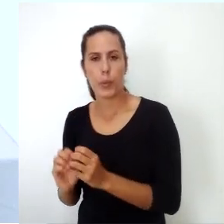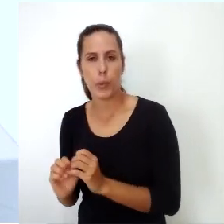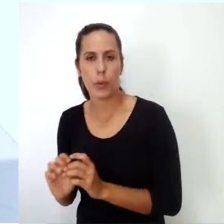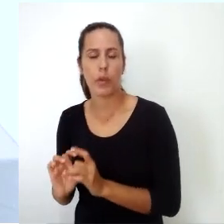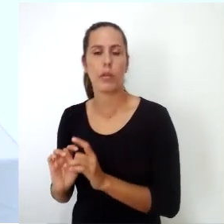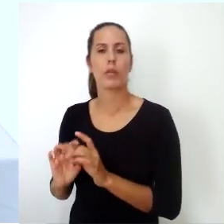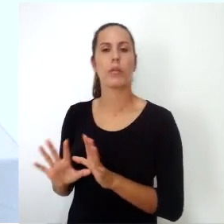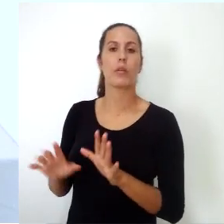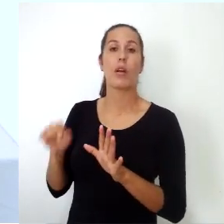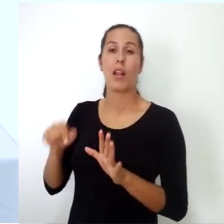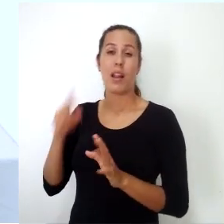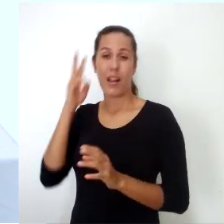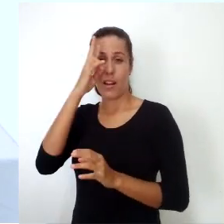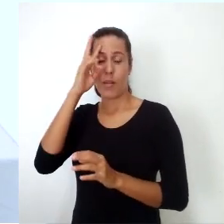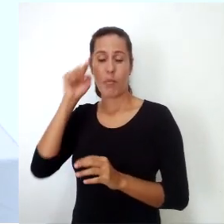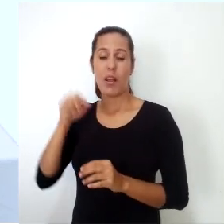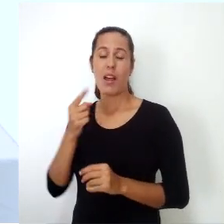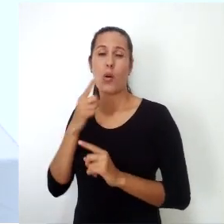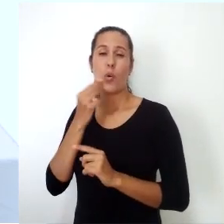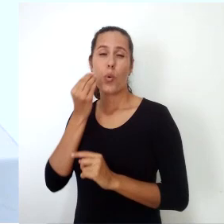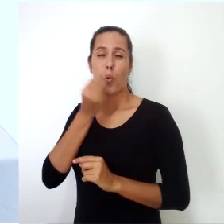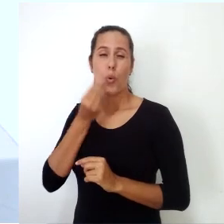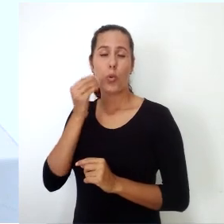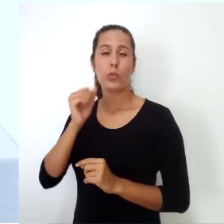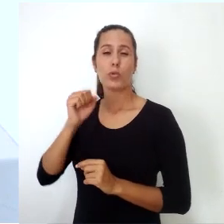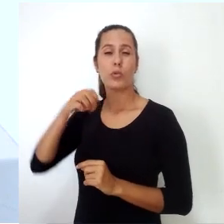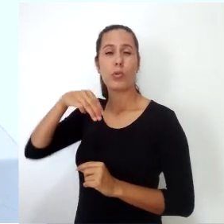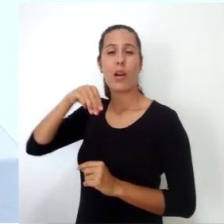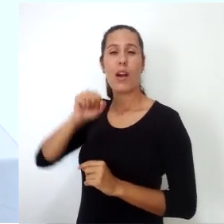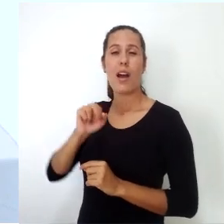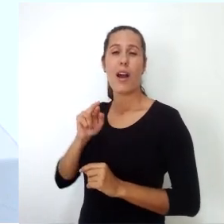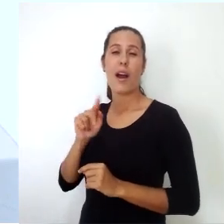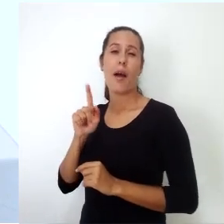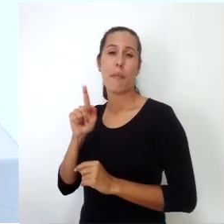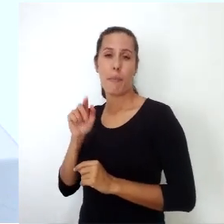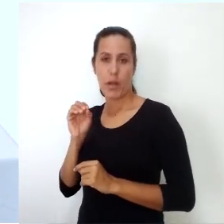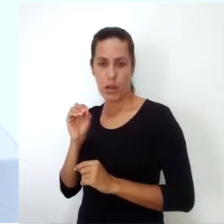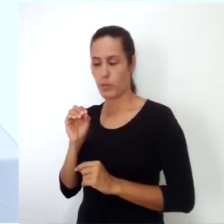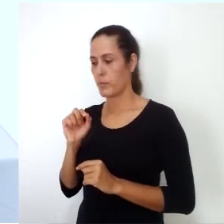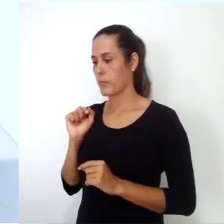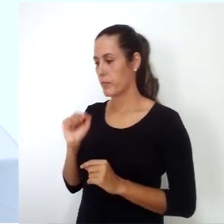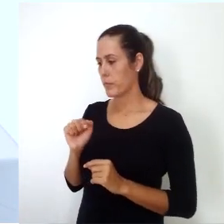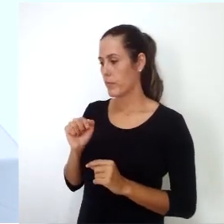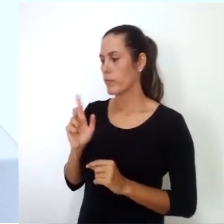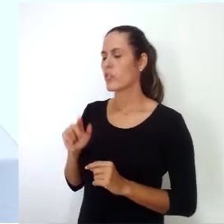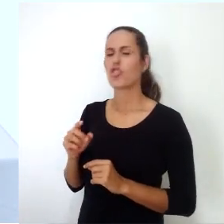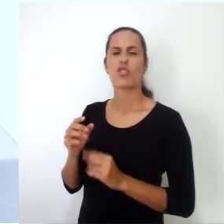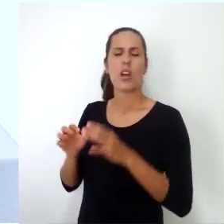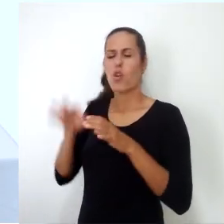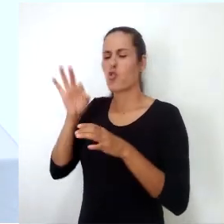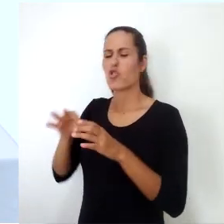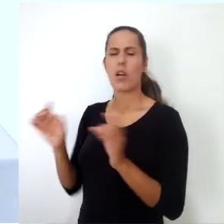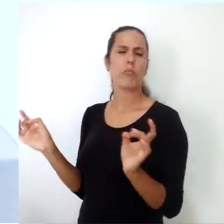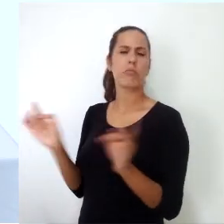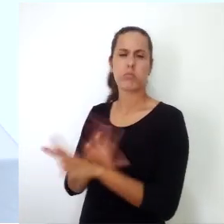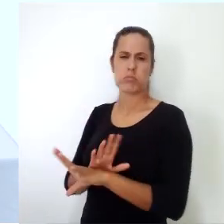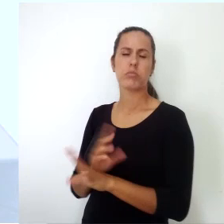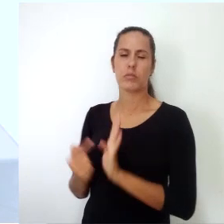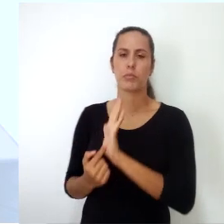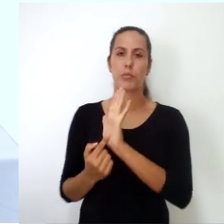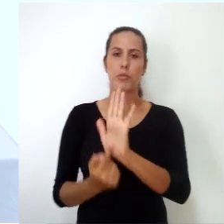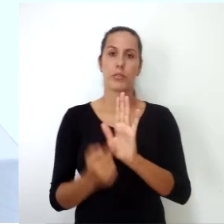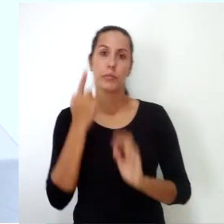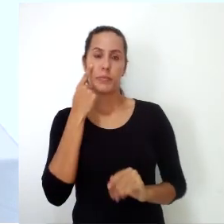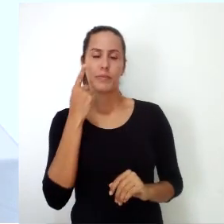substância ela seja liberada, né? Como eu estava dizendo para vocês, ele é um tônico amargo. Olha aqui, ó. Aqui já